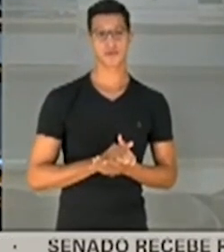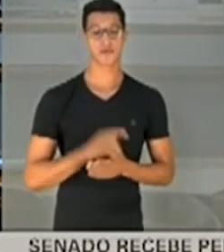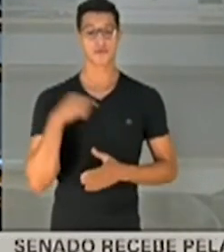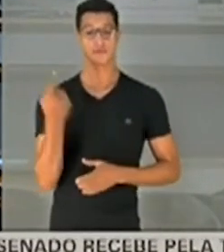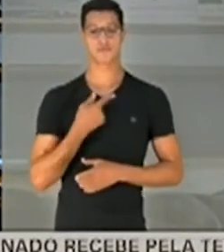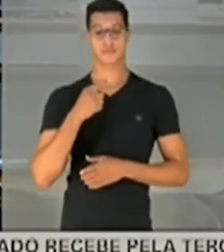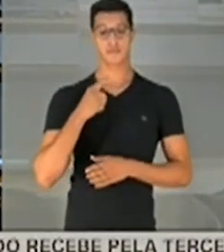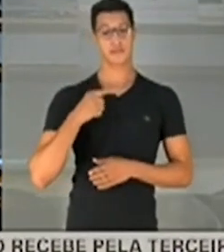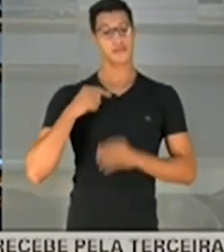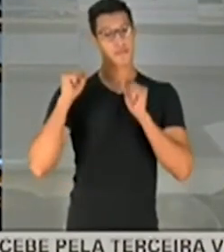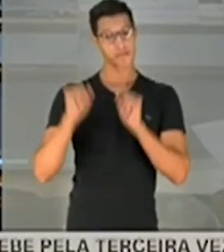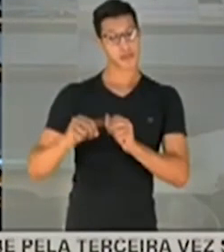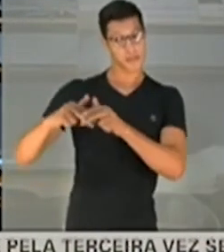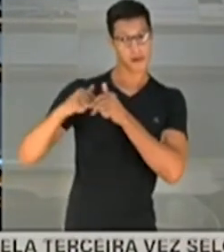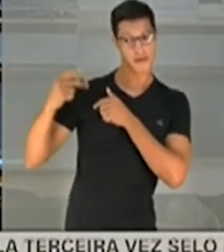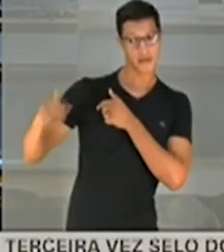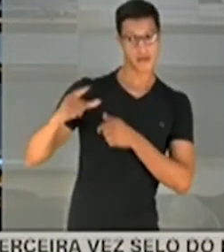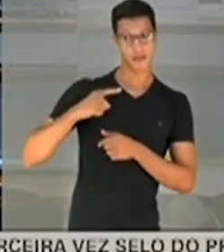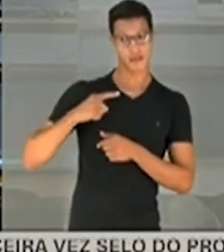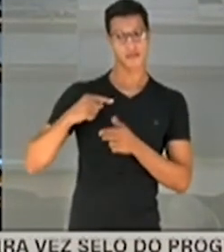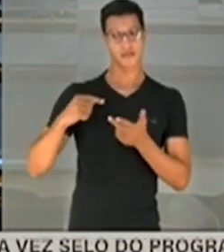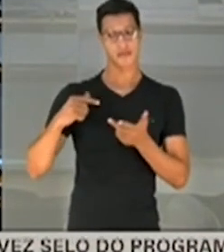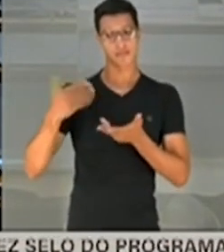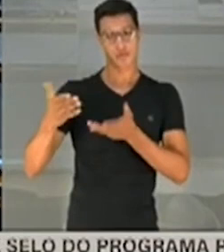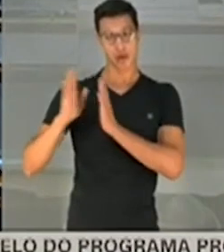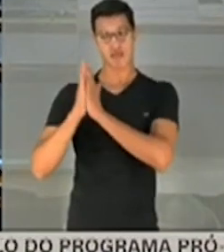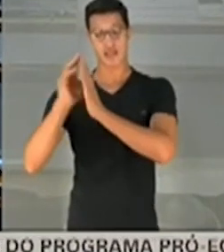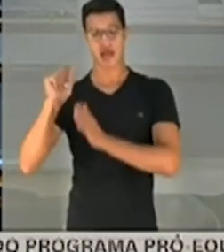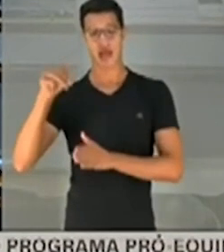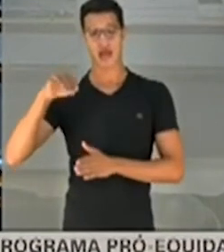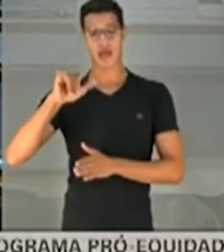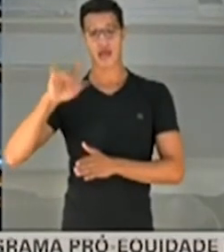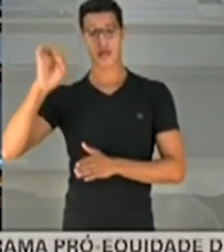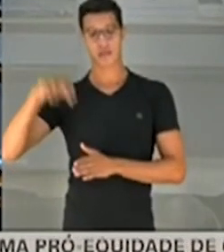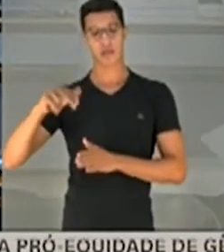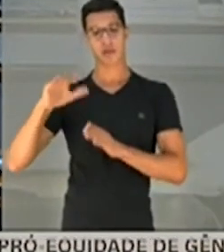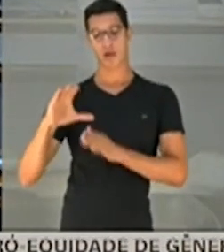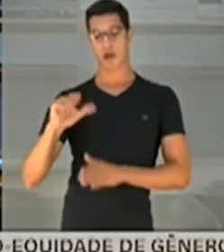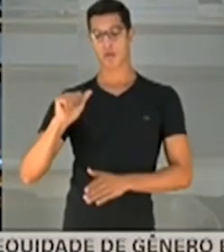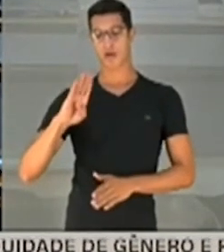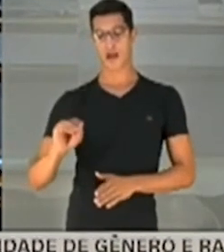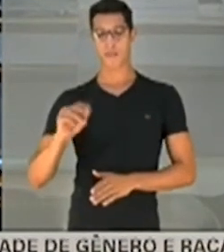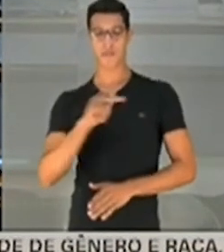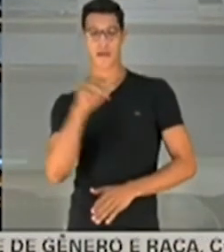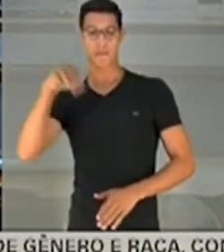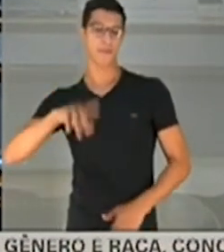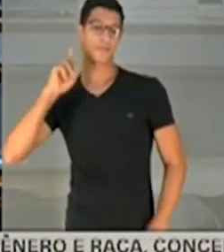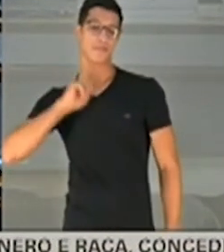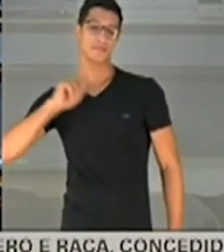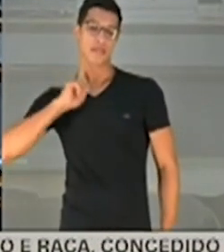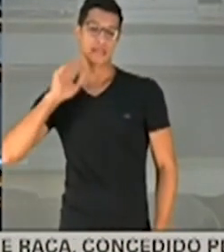só possa ter sido através do reverendo Hamilton. Eu não consigo acreditar que um cabo da PM de Minas